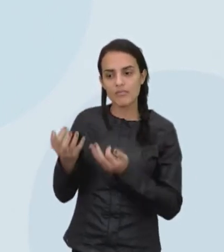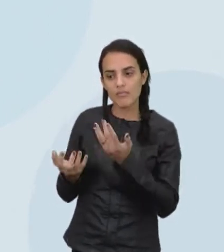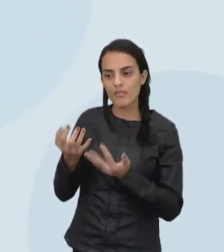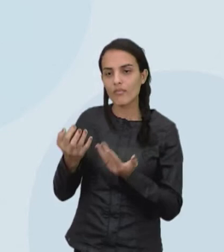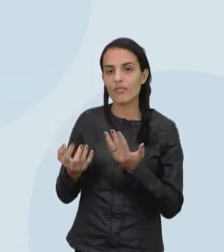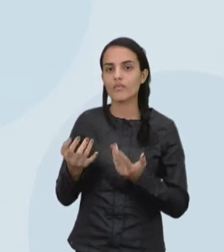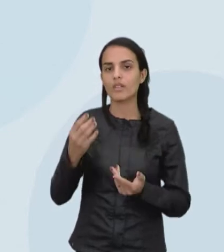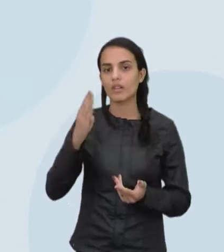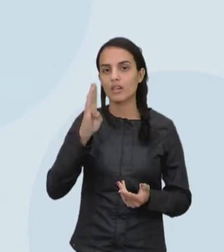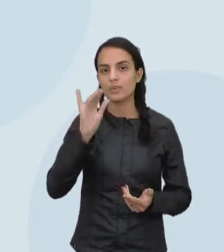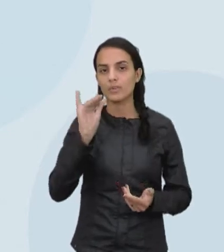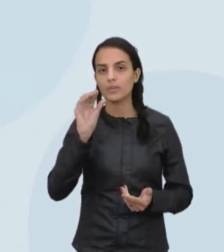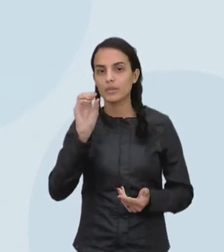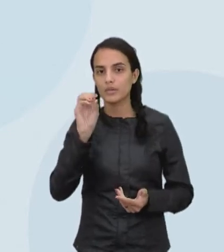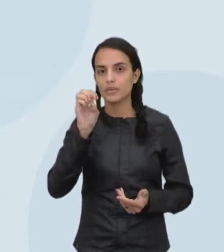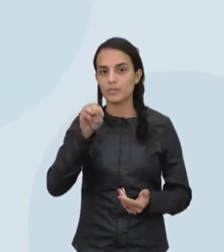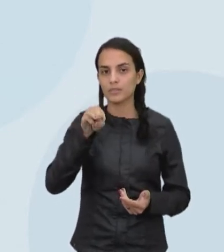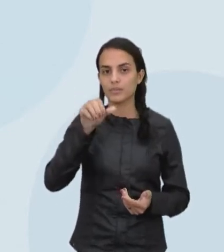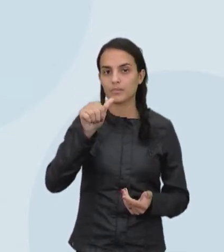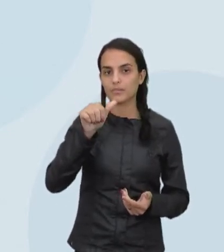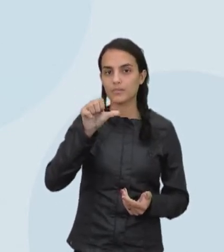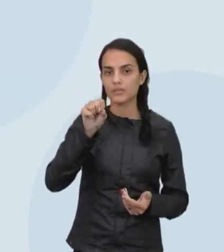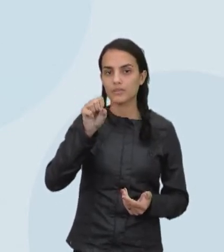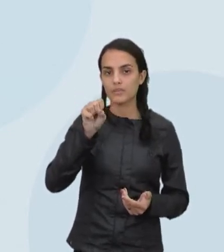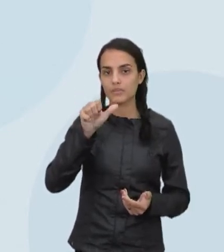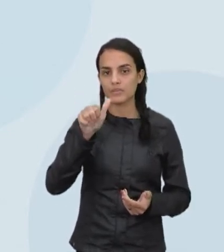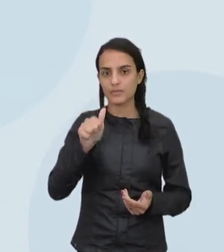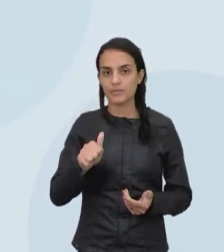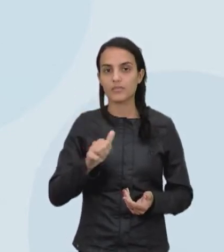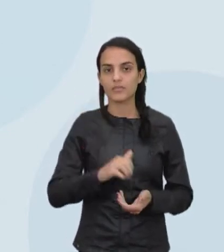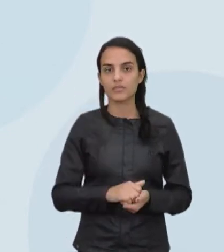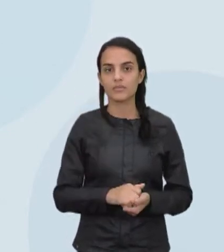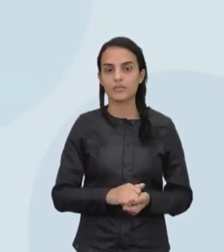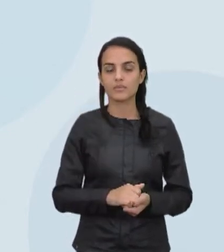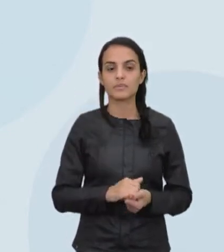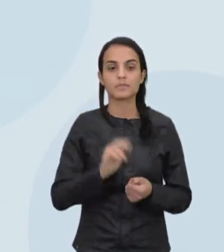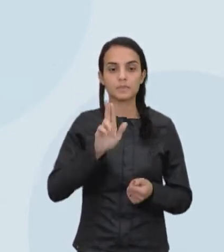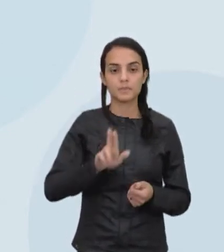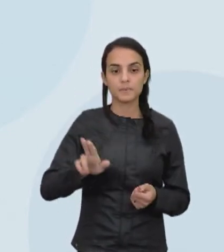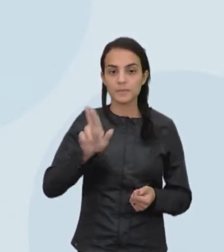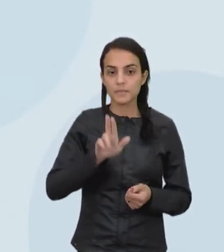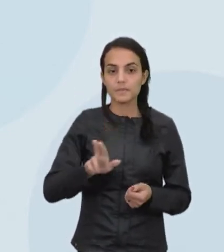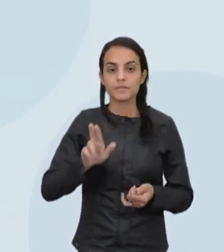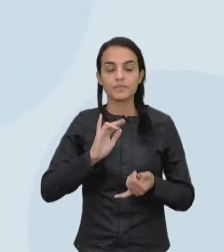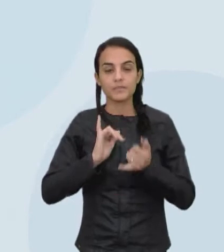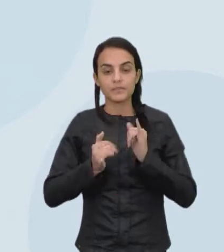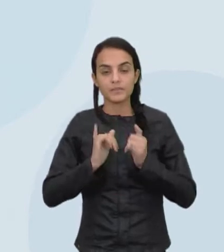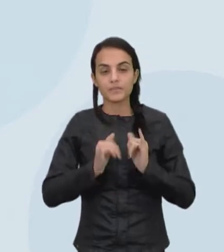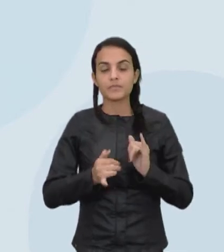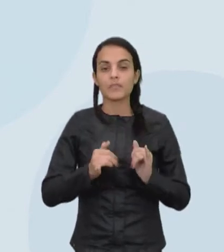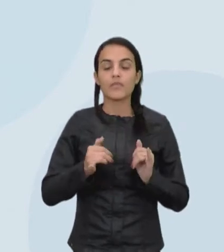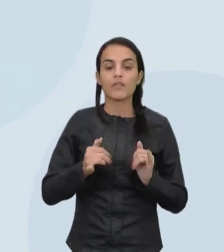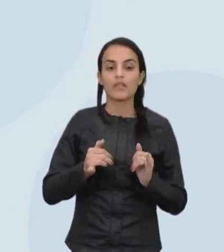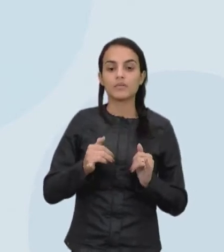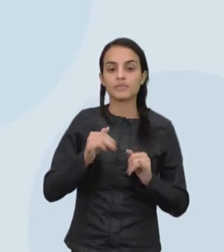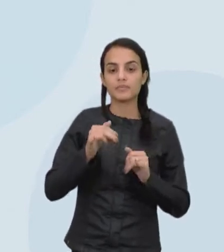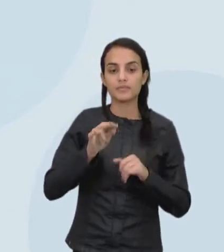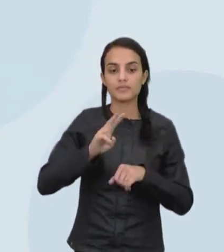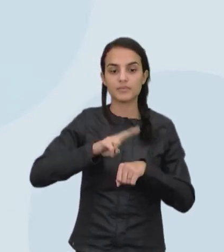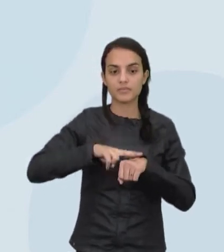liberar calor, para girar uma turbina, e a turbina mexer usar o eletromagnetismo, né? Os ímãs, juntamente